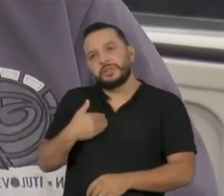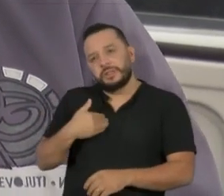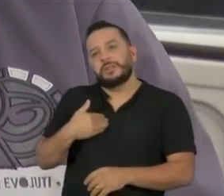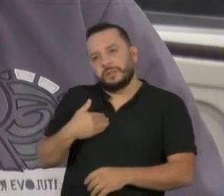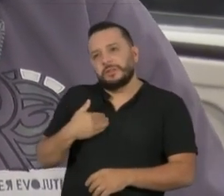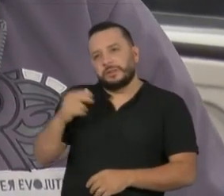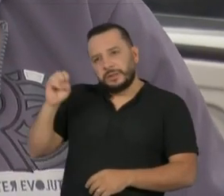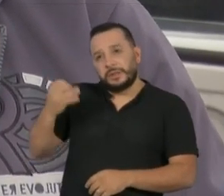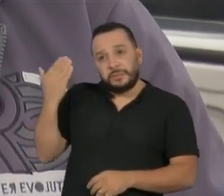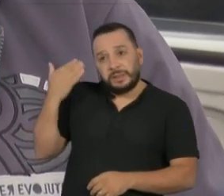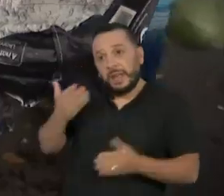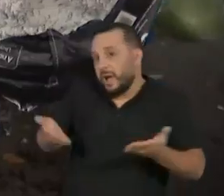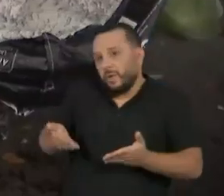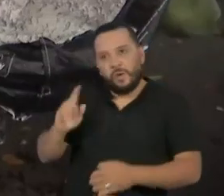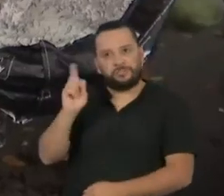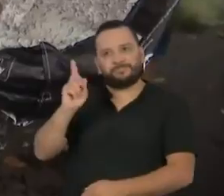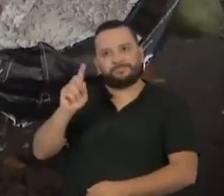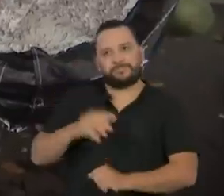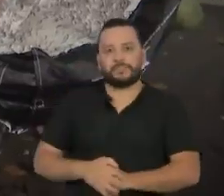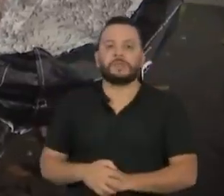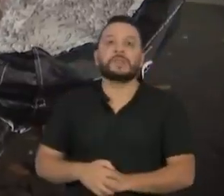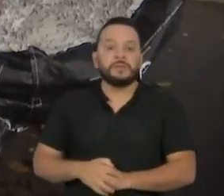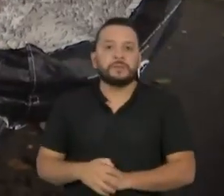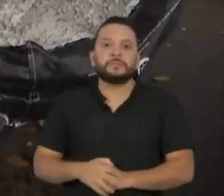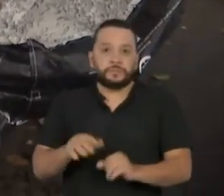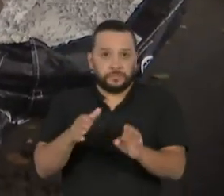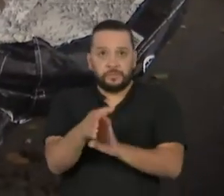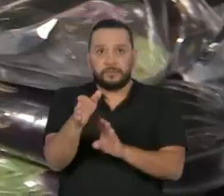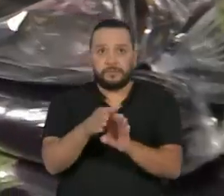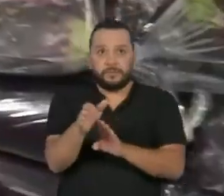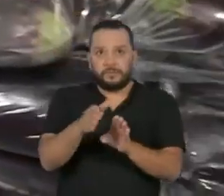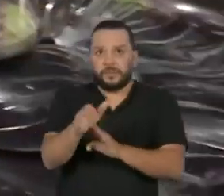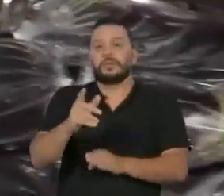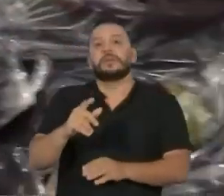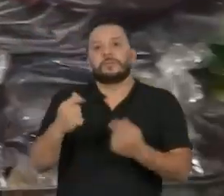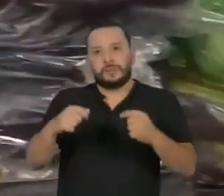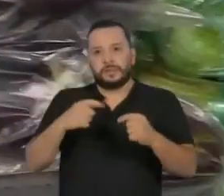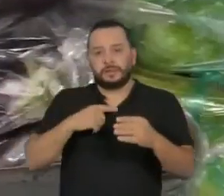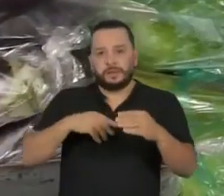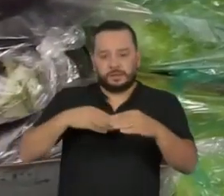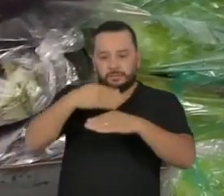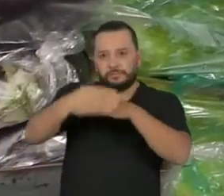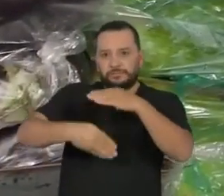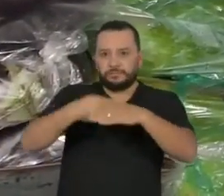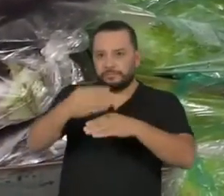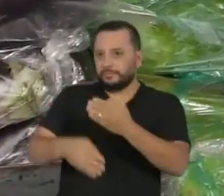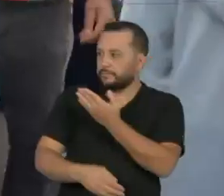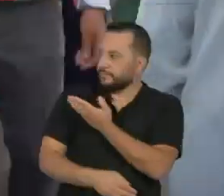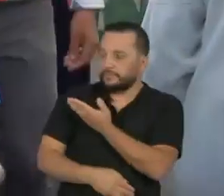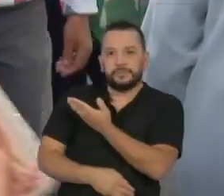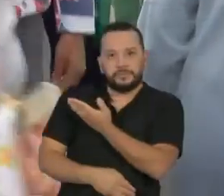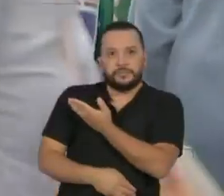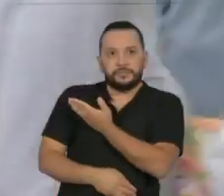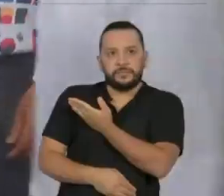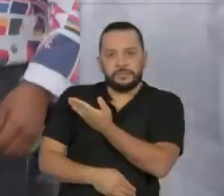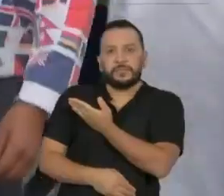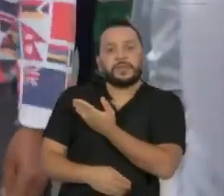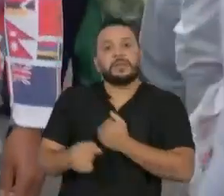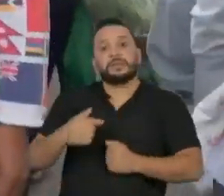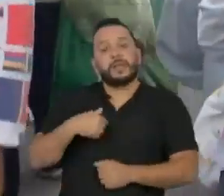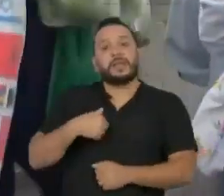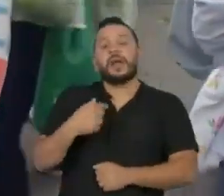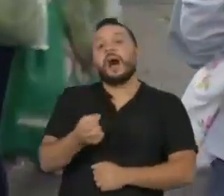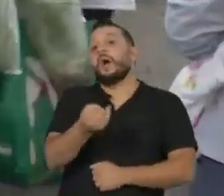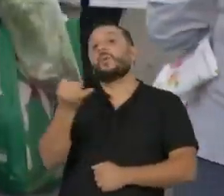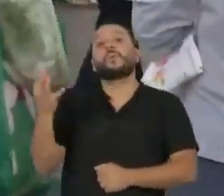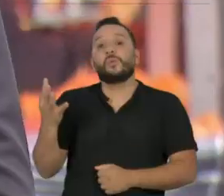Agora mesmo se eles pedirem, a gente não dá, não. A recomendação de que os produtos estejam embalados antes de serem expostos nas bancas é